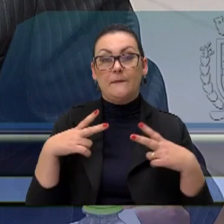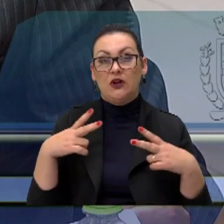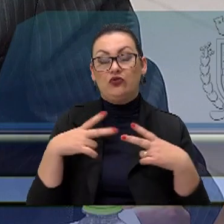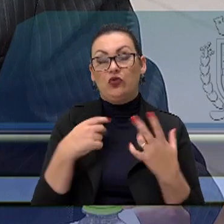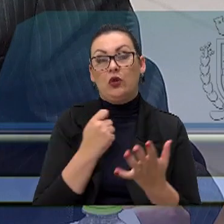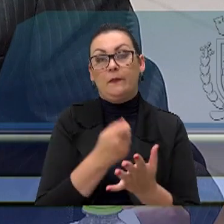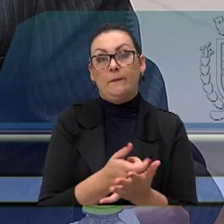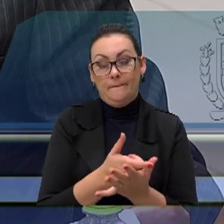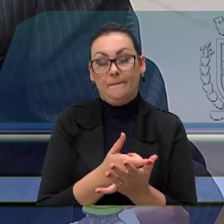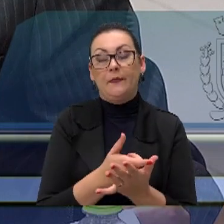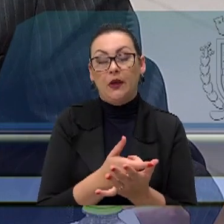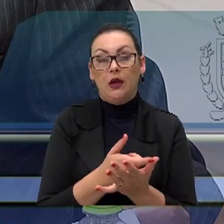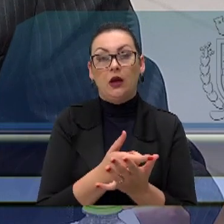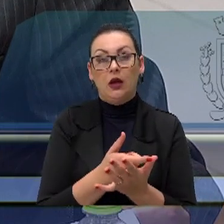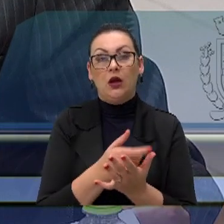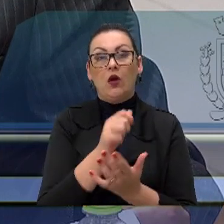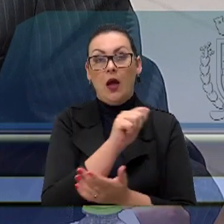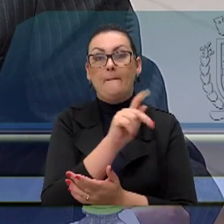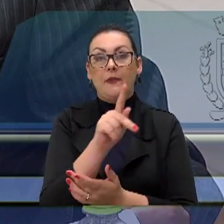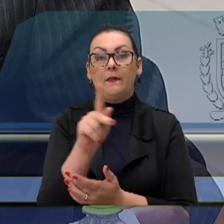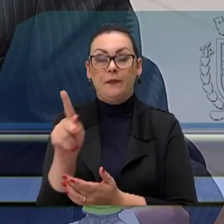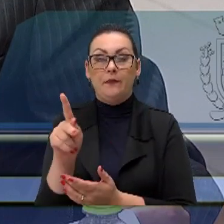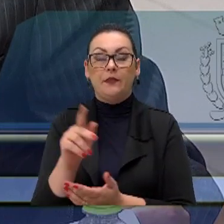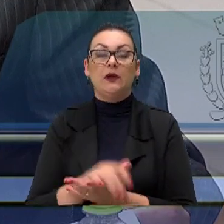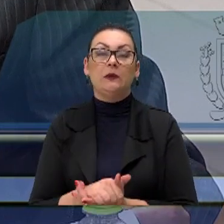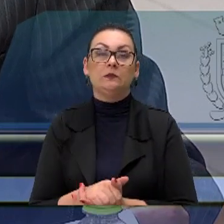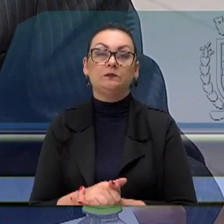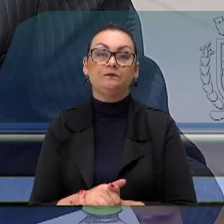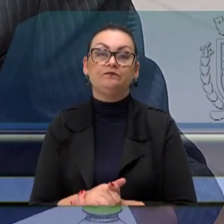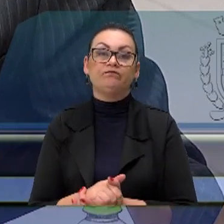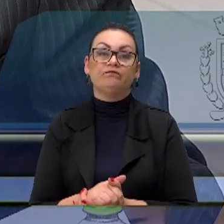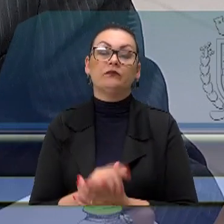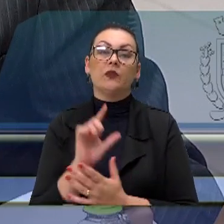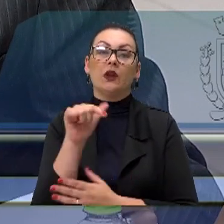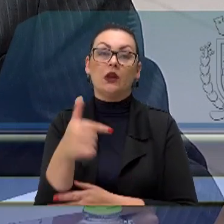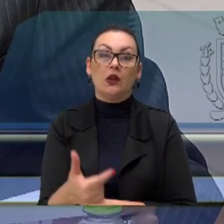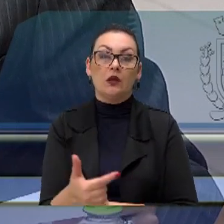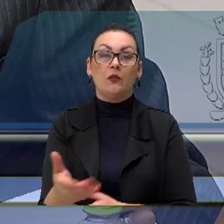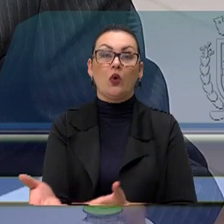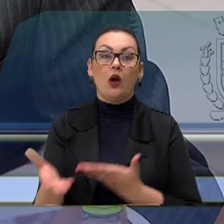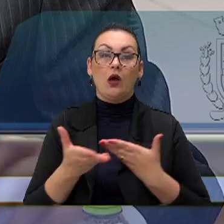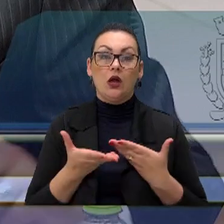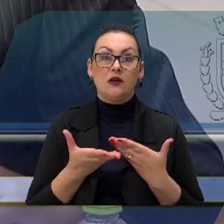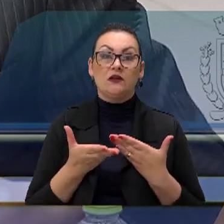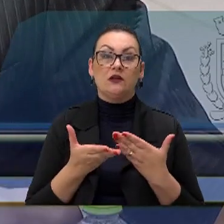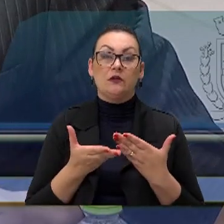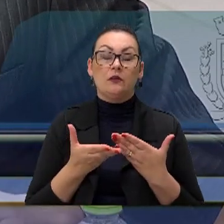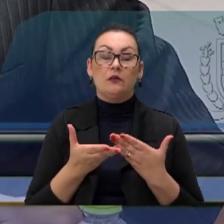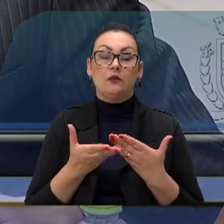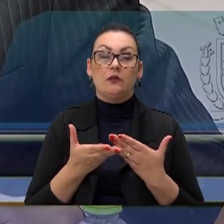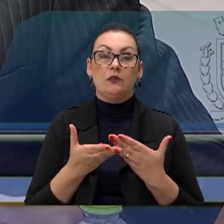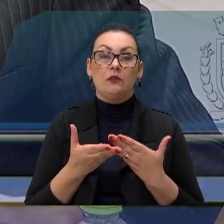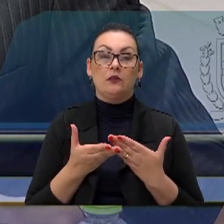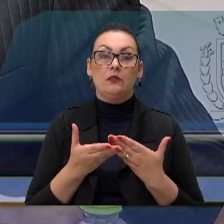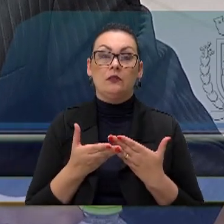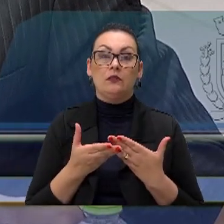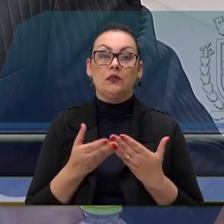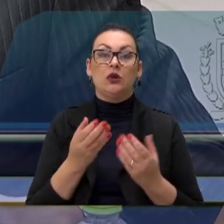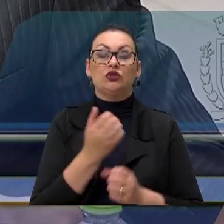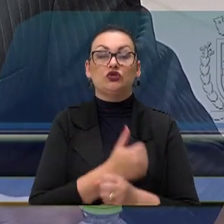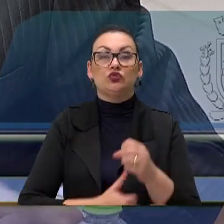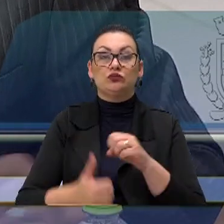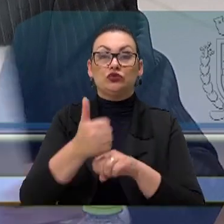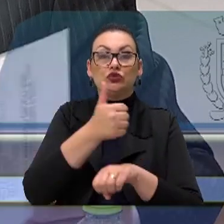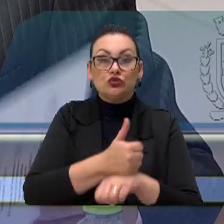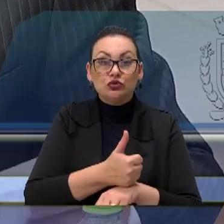e remunerado de pessoas por aplicativos. Na sequência, nós recebemos uma mensagem